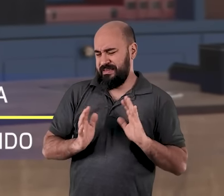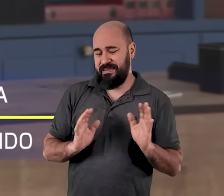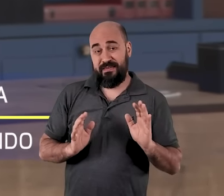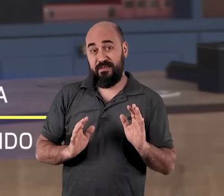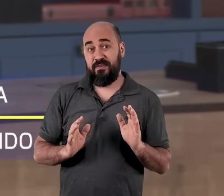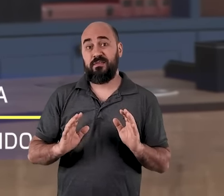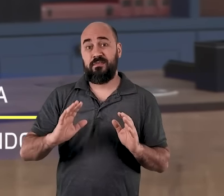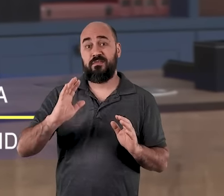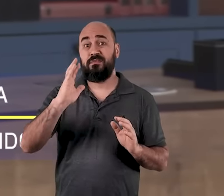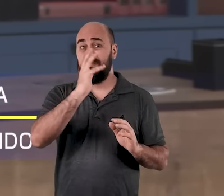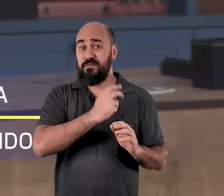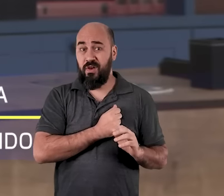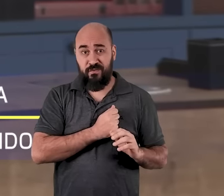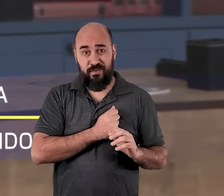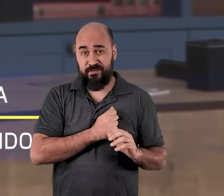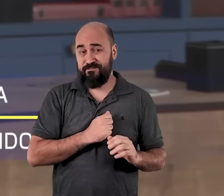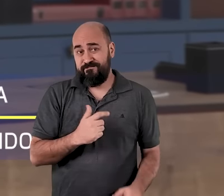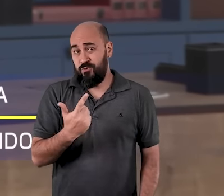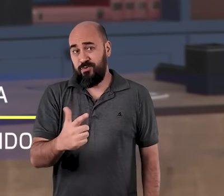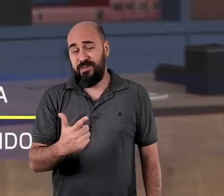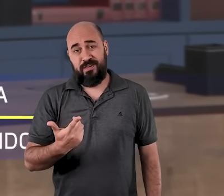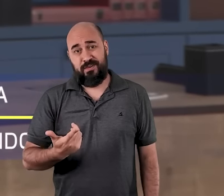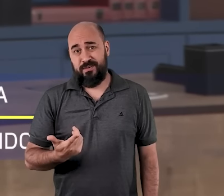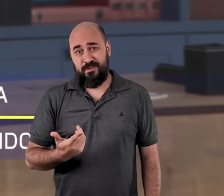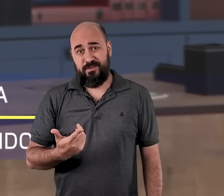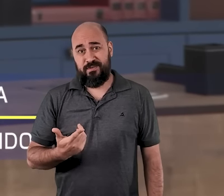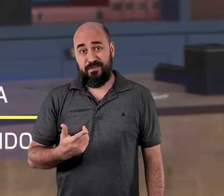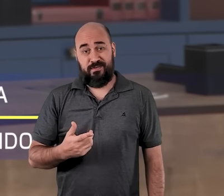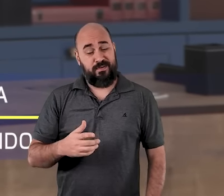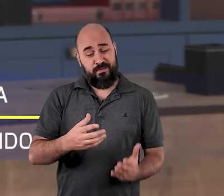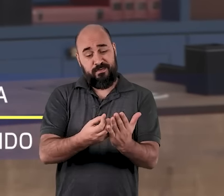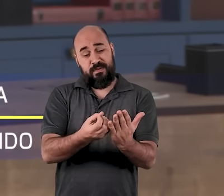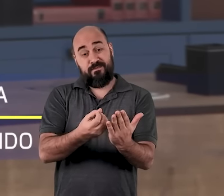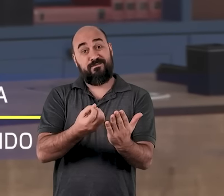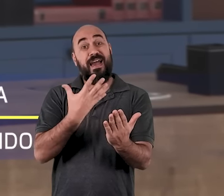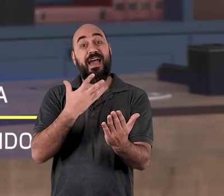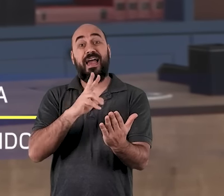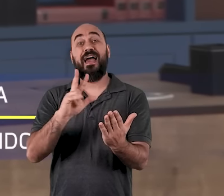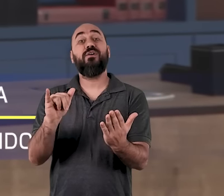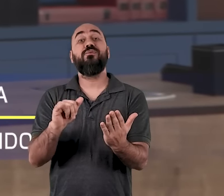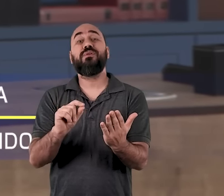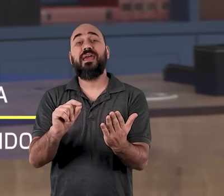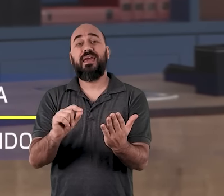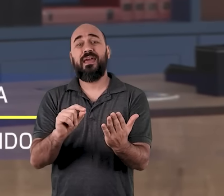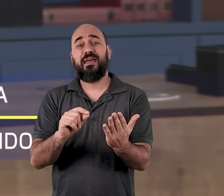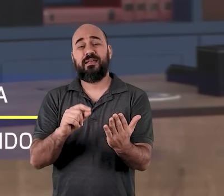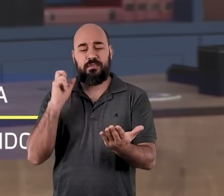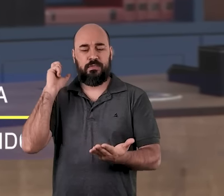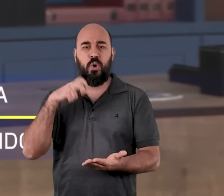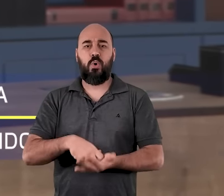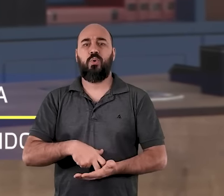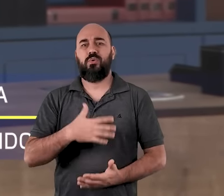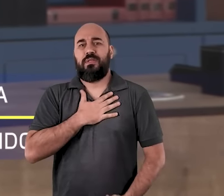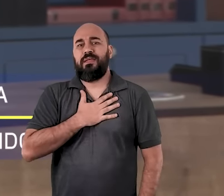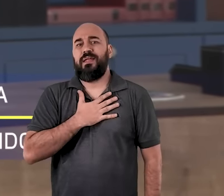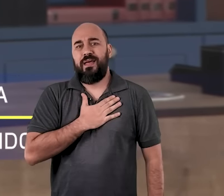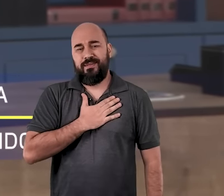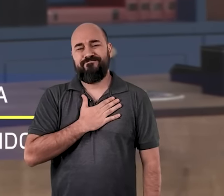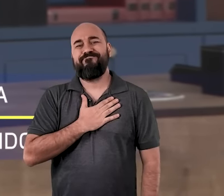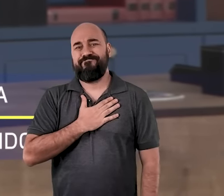salvar, nos santificar, nos aproximar de Deus, essas mesmas verdades bíblicas, elas nos